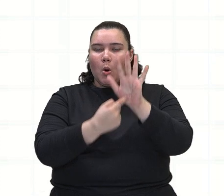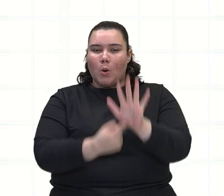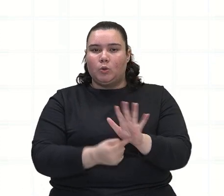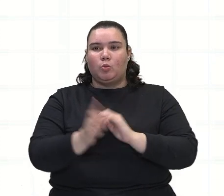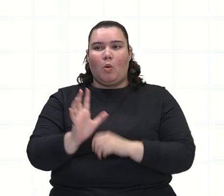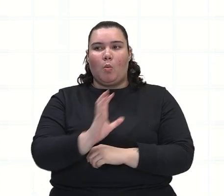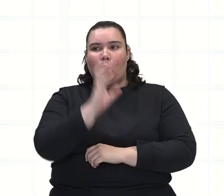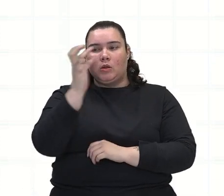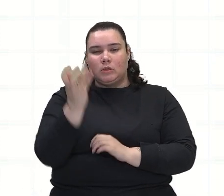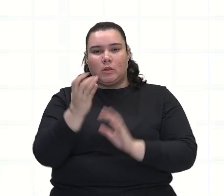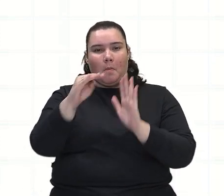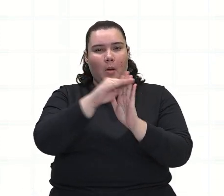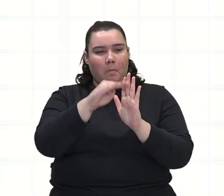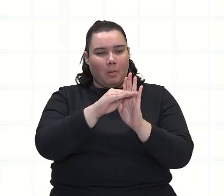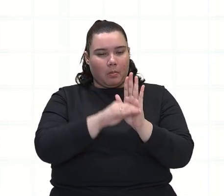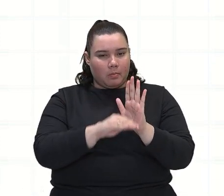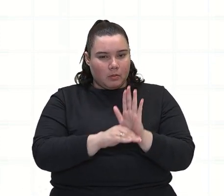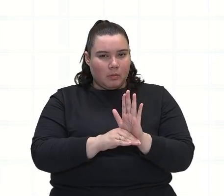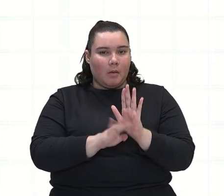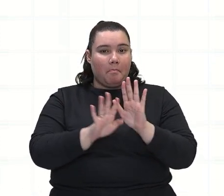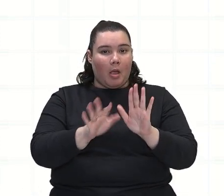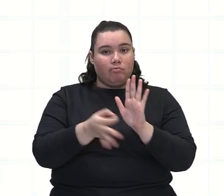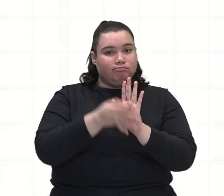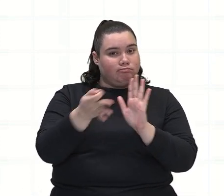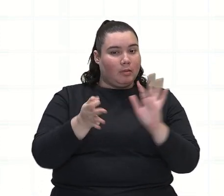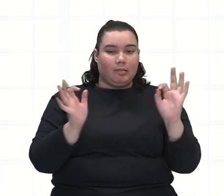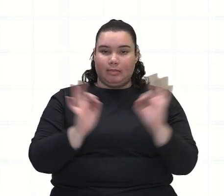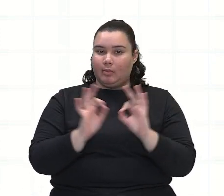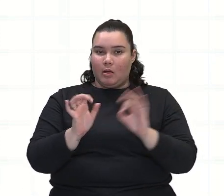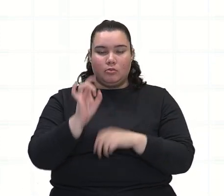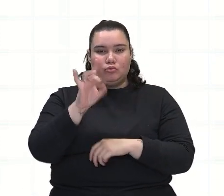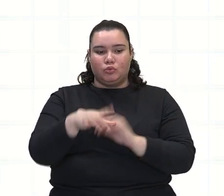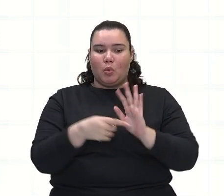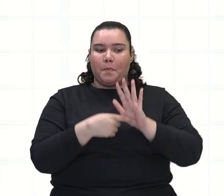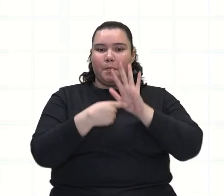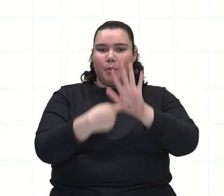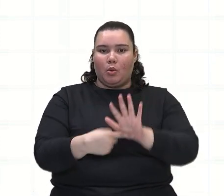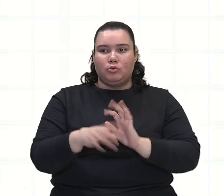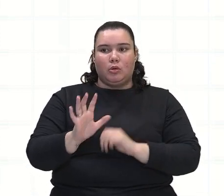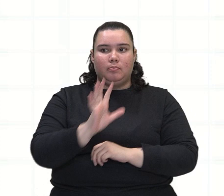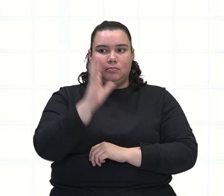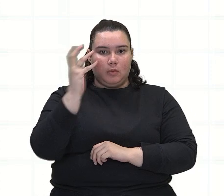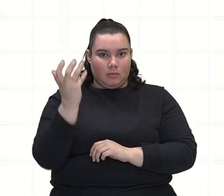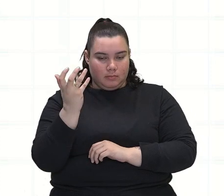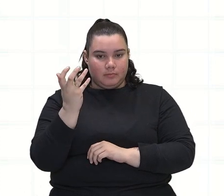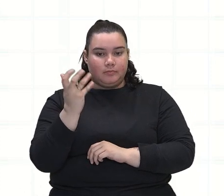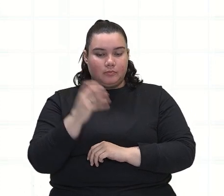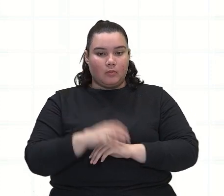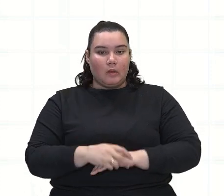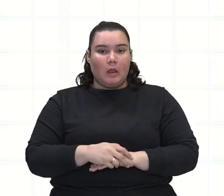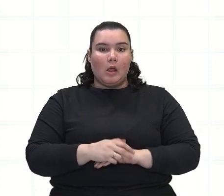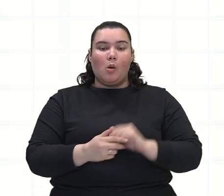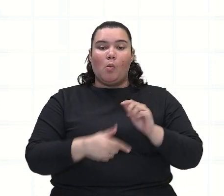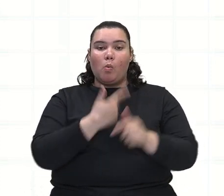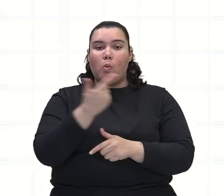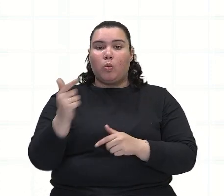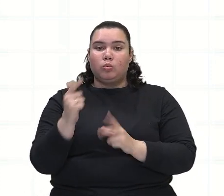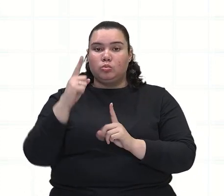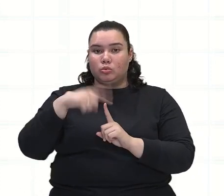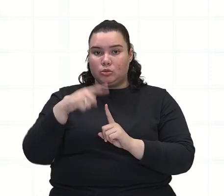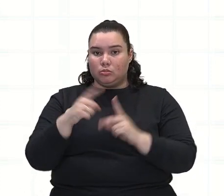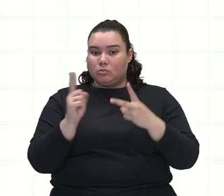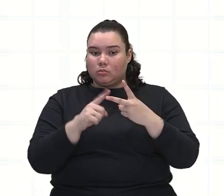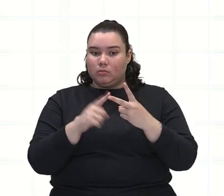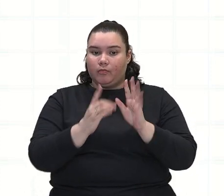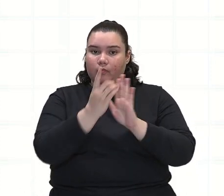sem, não é, colocar ali os argumentos, apenas faço a apresentação, exponho, e o dissertativo